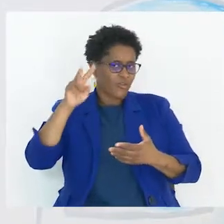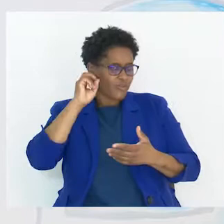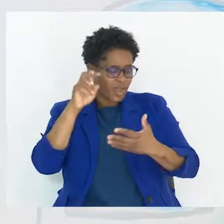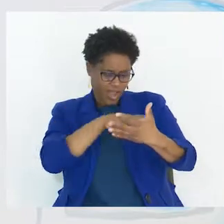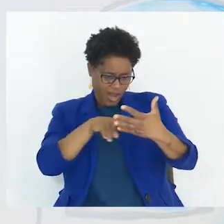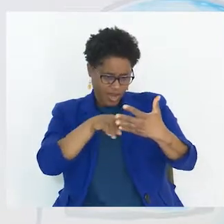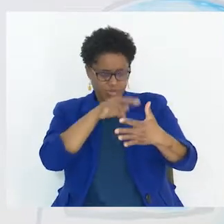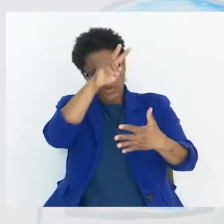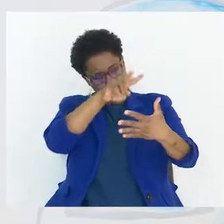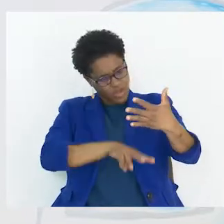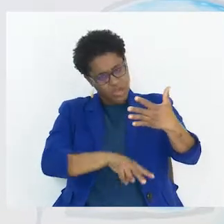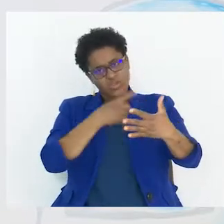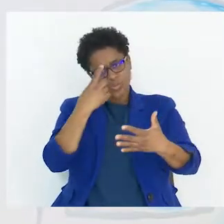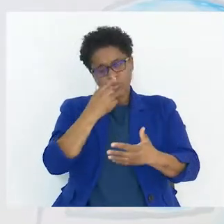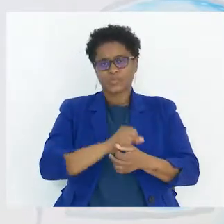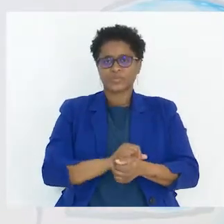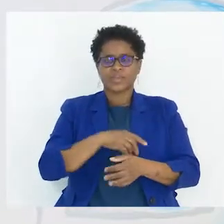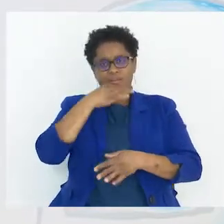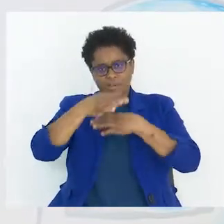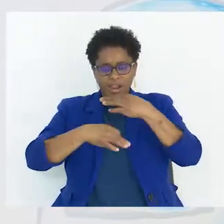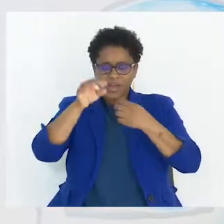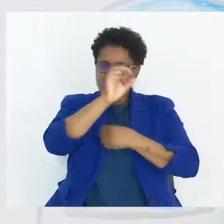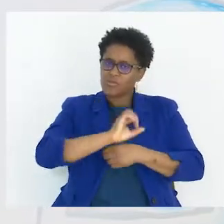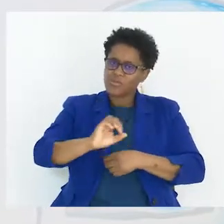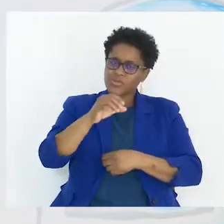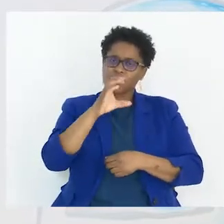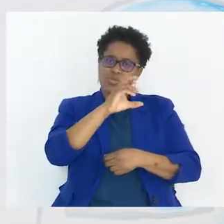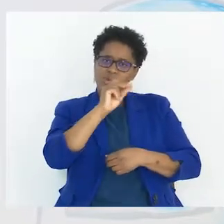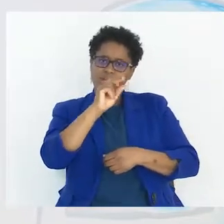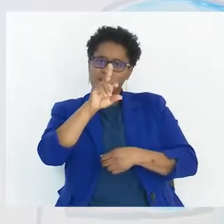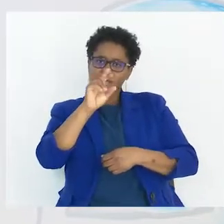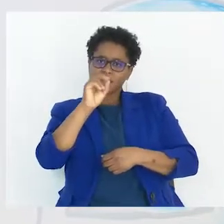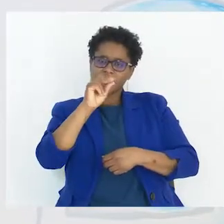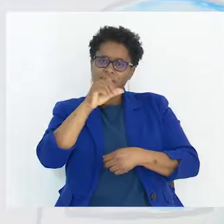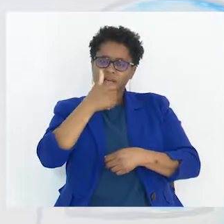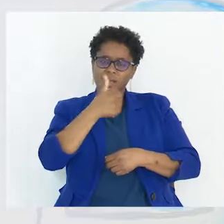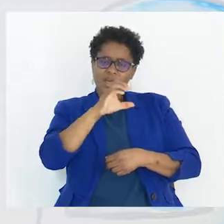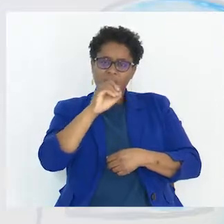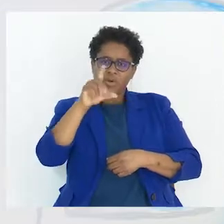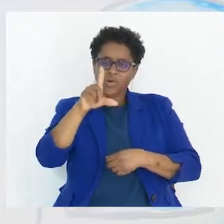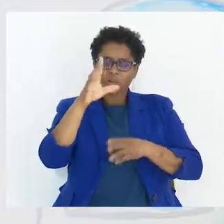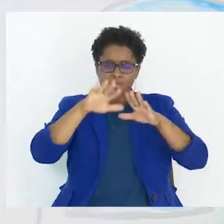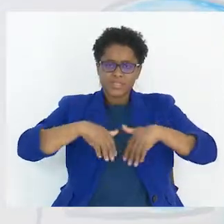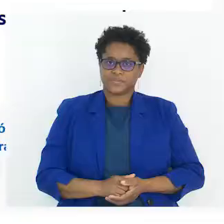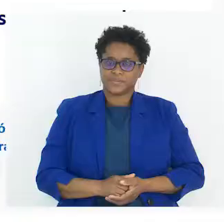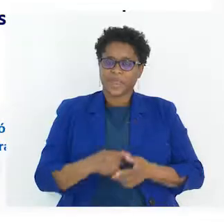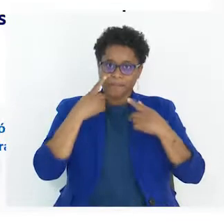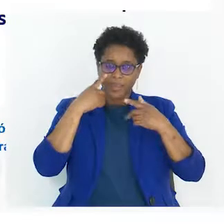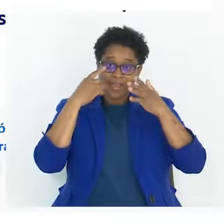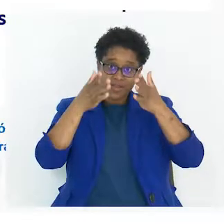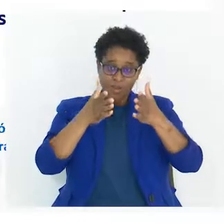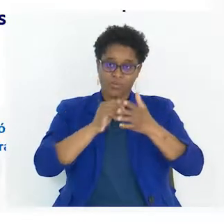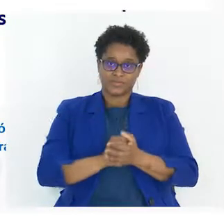Vocês agora vão ouvir a leitura de um texto que vai vos falar de um caracol numa cidade.